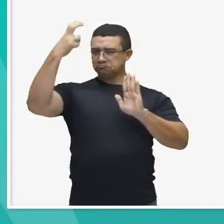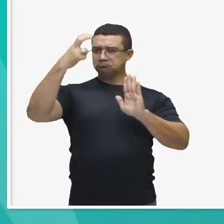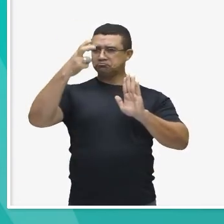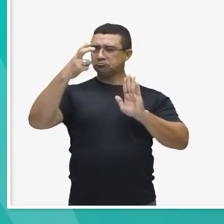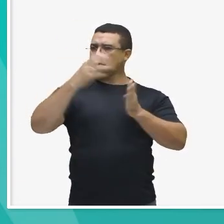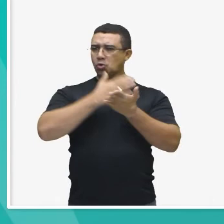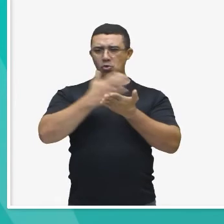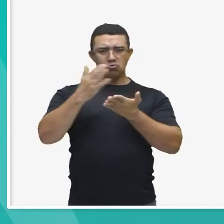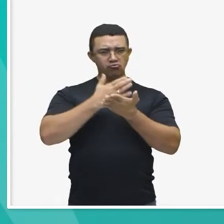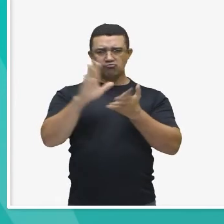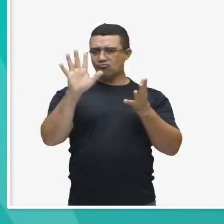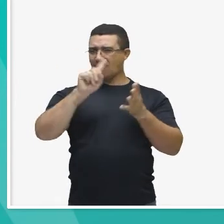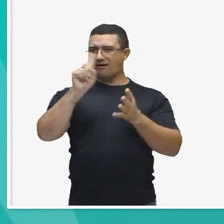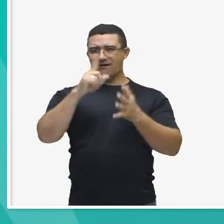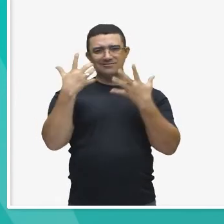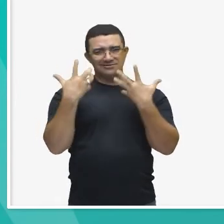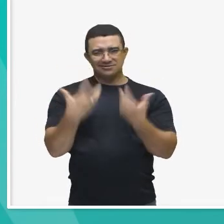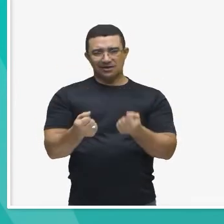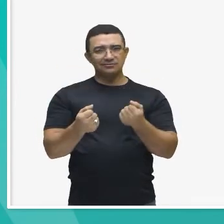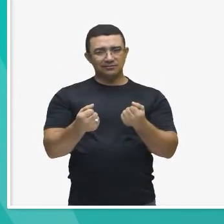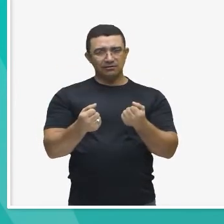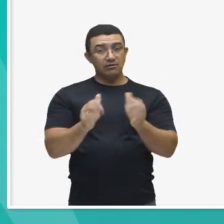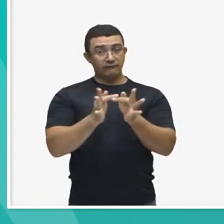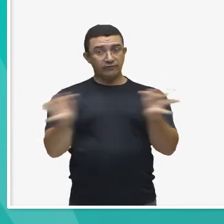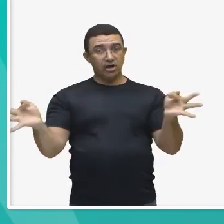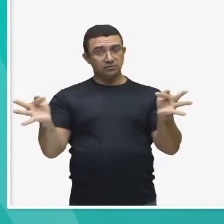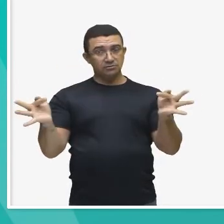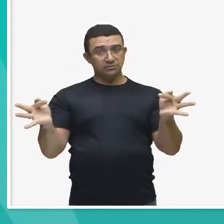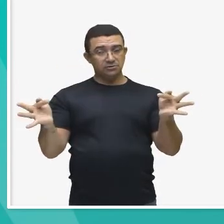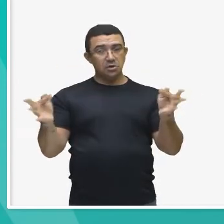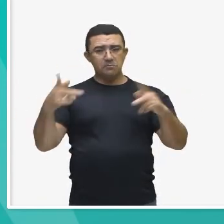iniciadas com pronomes oblíquo átono, nós já vimos isso,